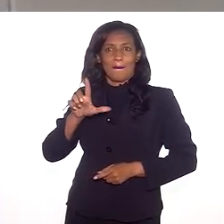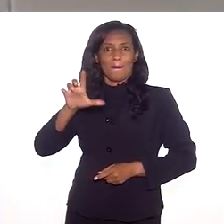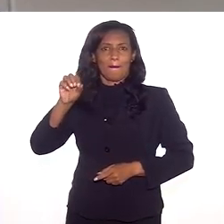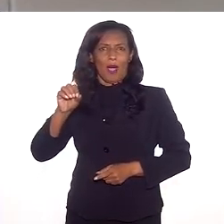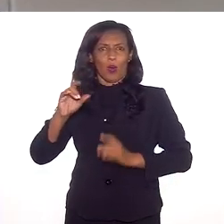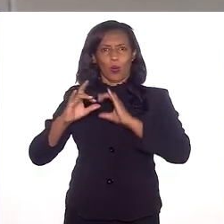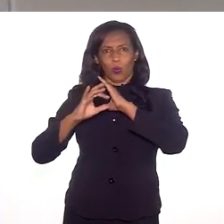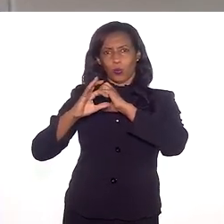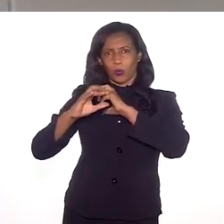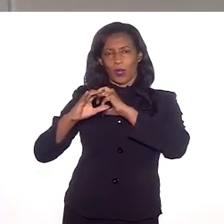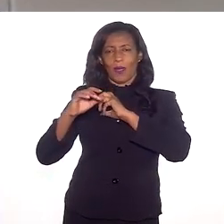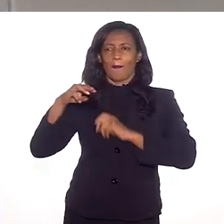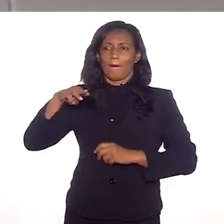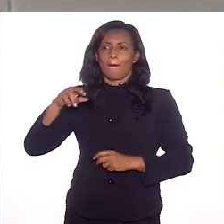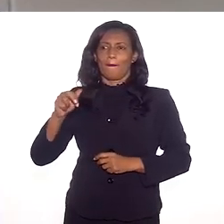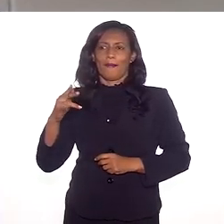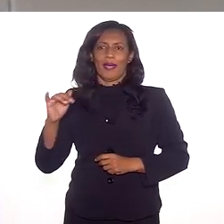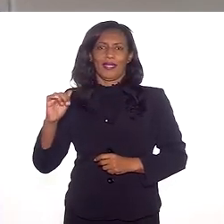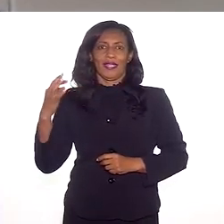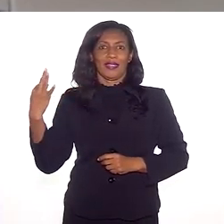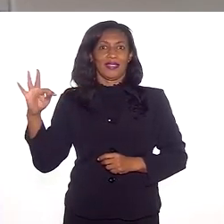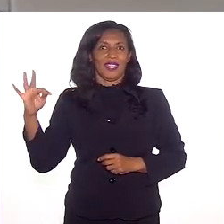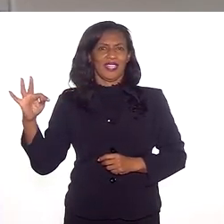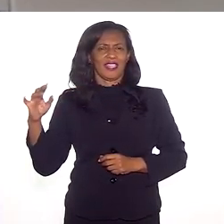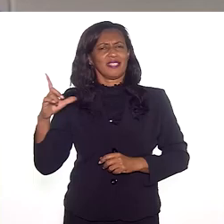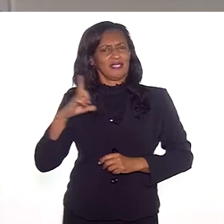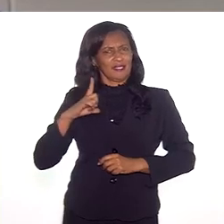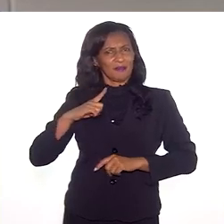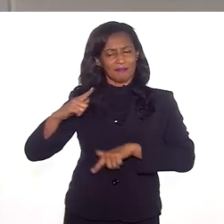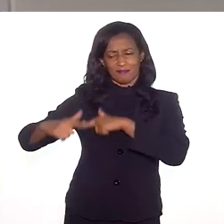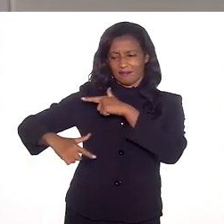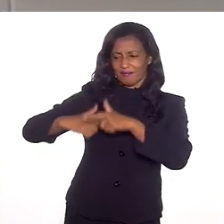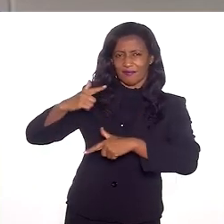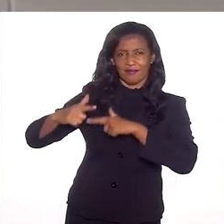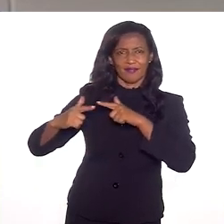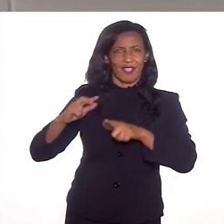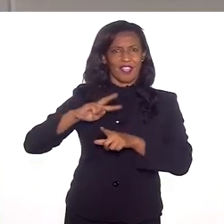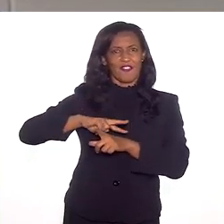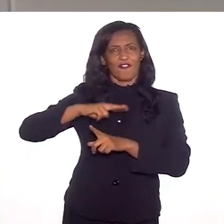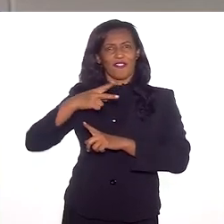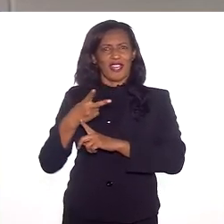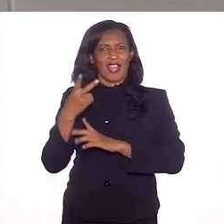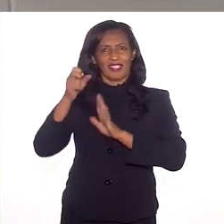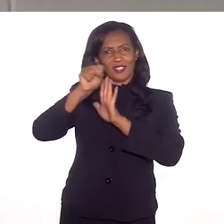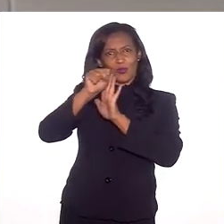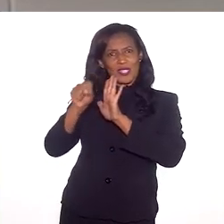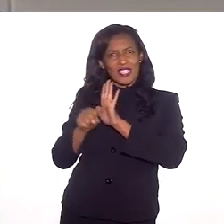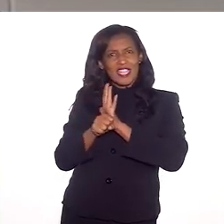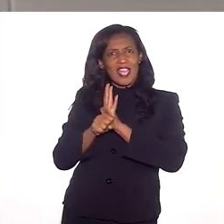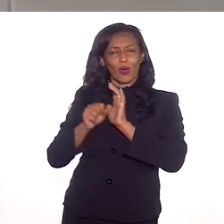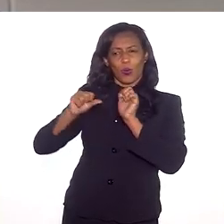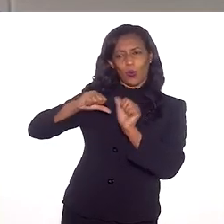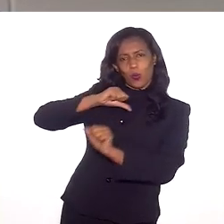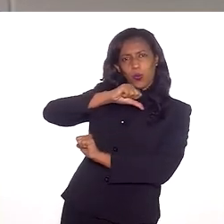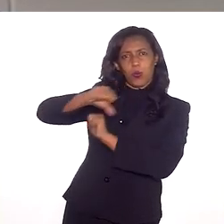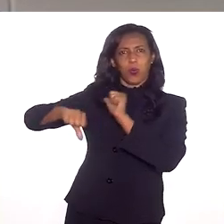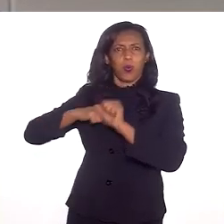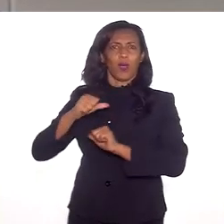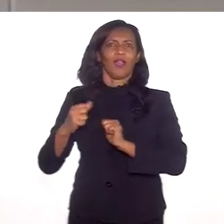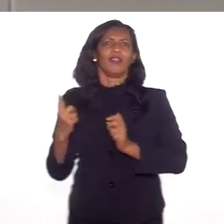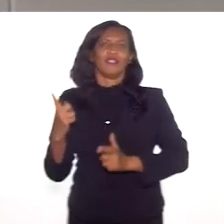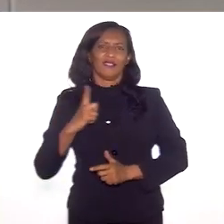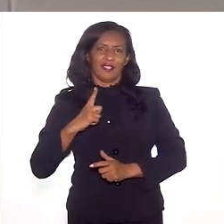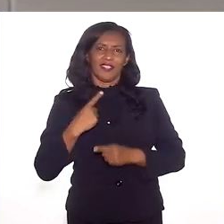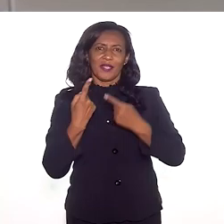Santos, clarinete, e Maria Tereza Madeira, fazendo obras da virada do século XIX para o XX dentro de uma outra série que